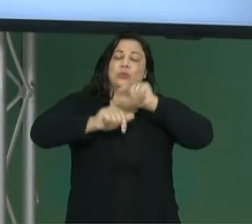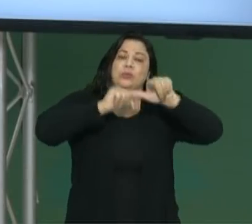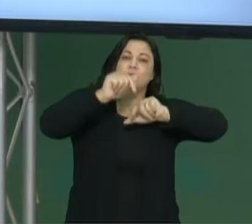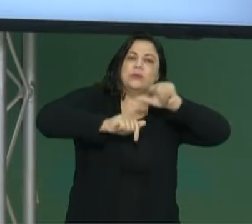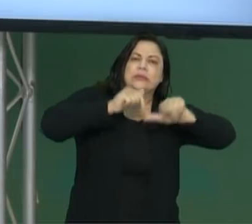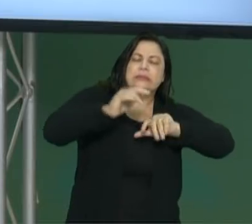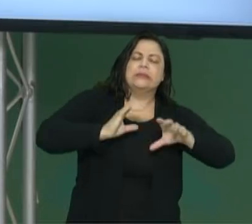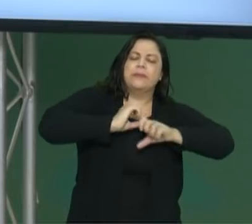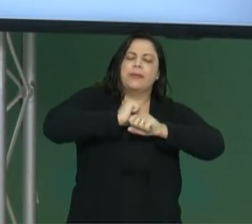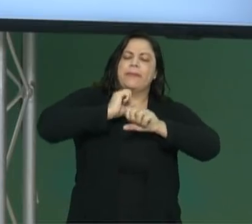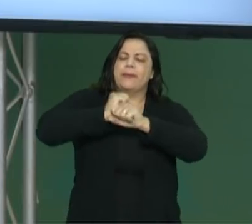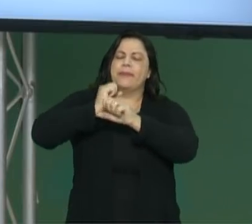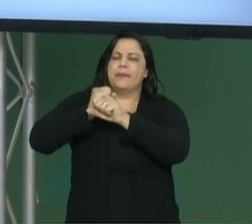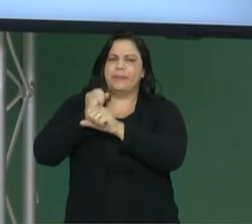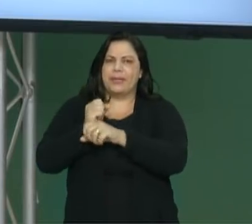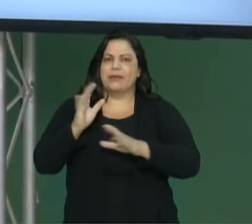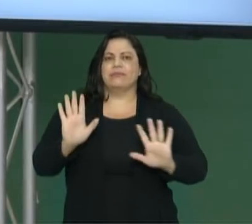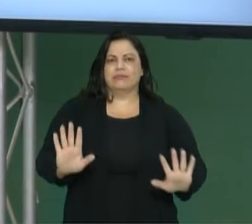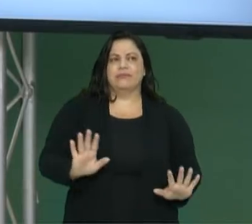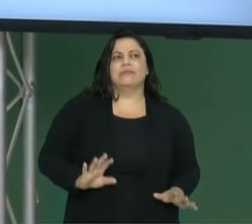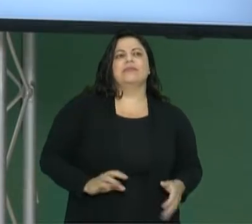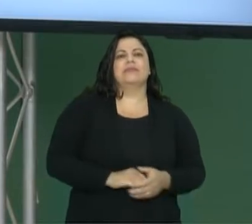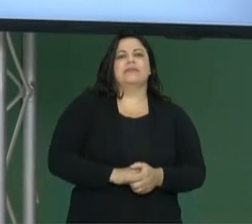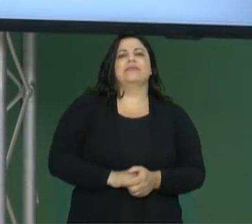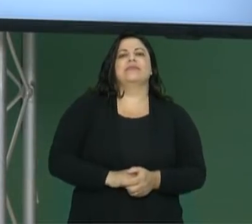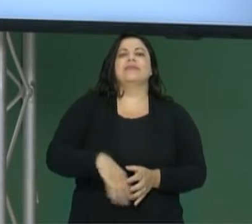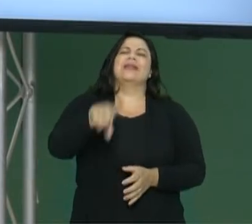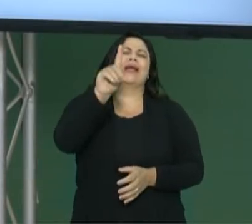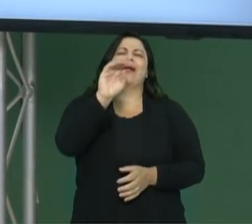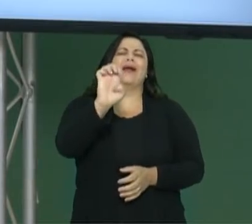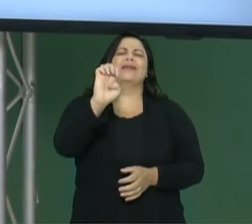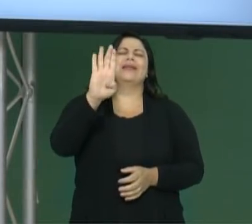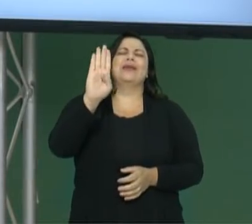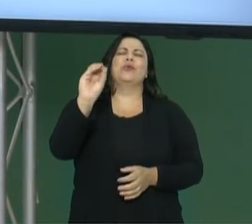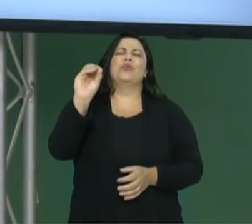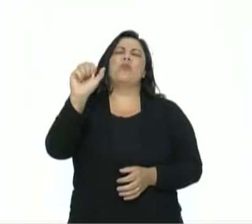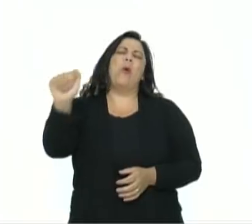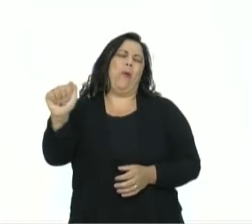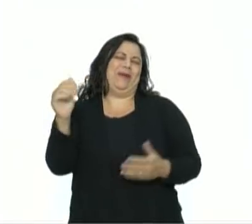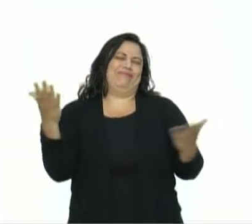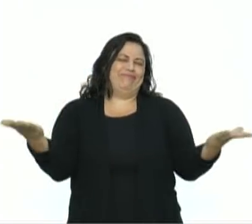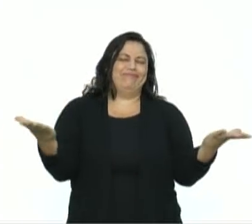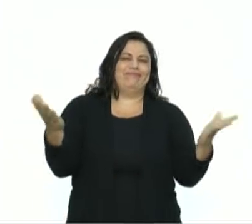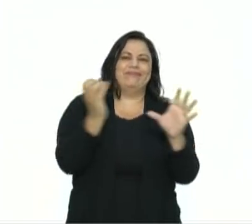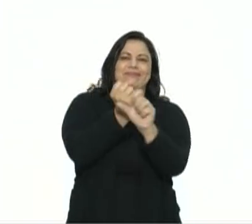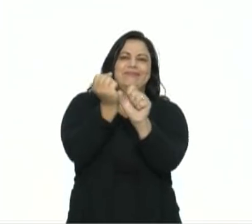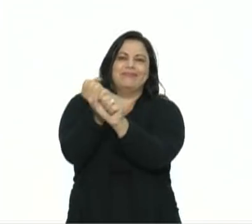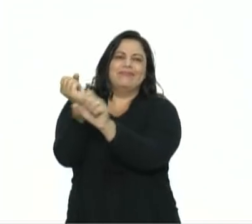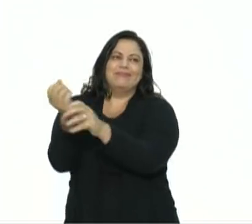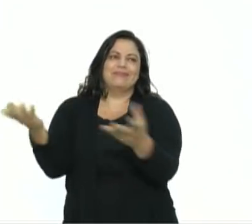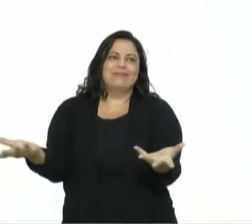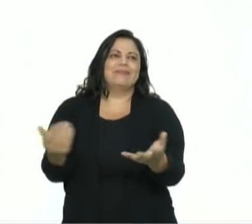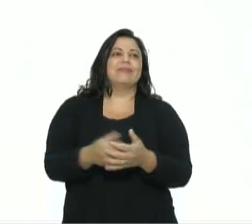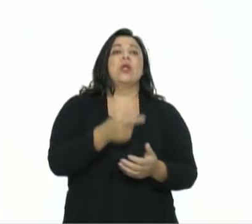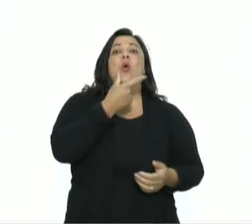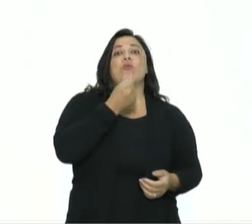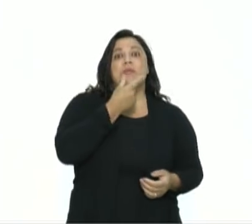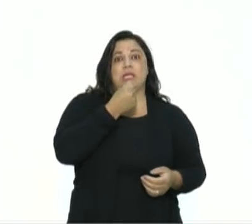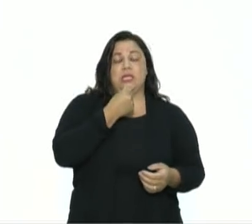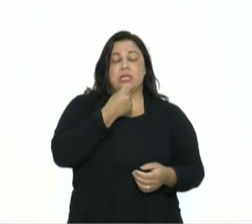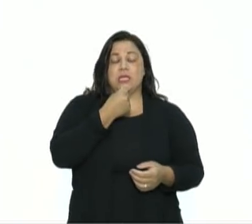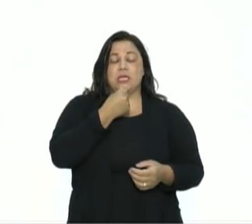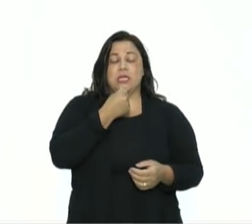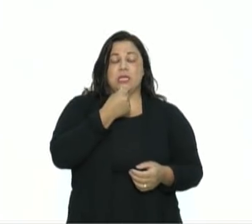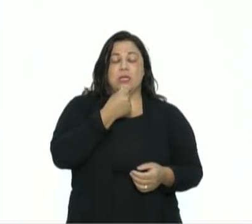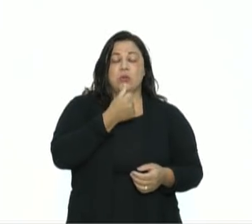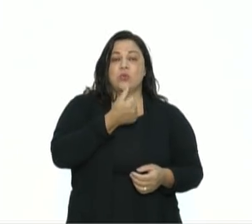simples, só somar, soma de boas, certo? Olha esse exercício aqui. Um homem e um menino deslocam um trenó por 50